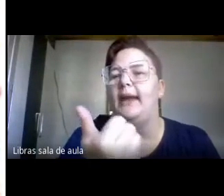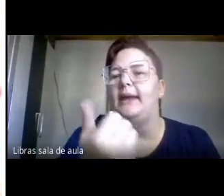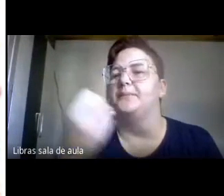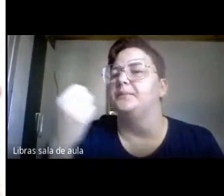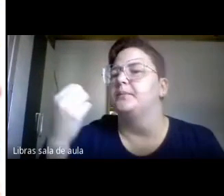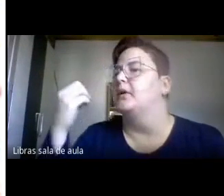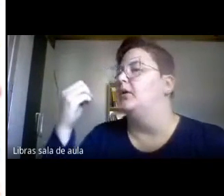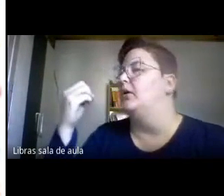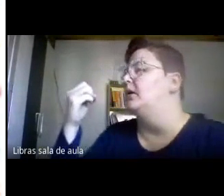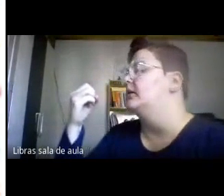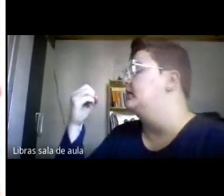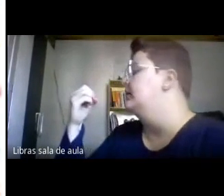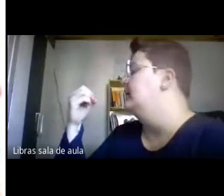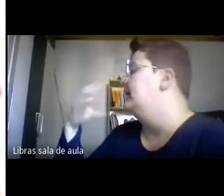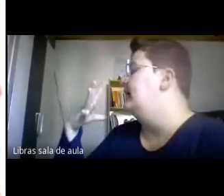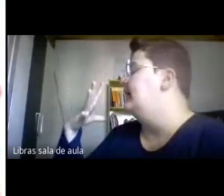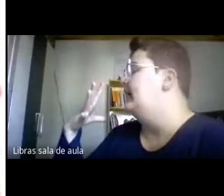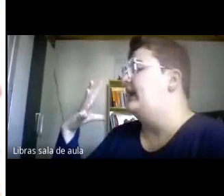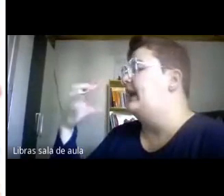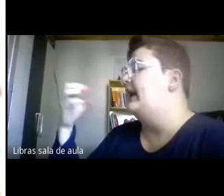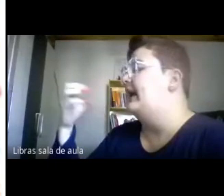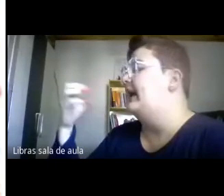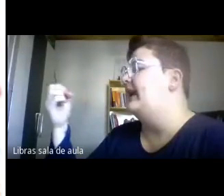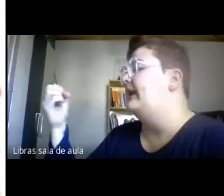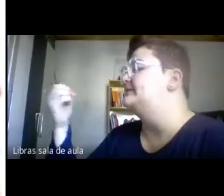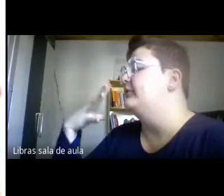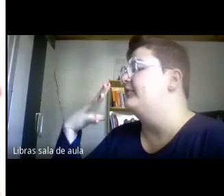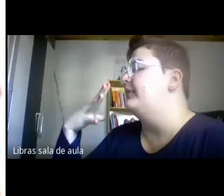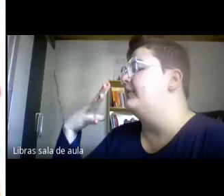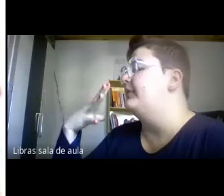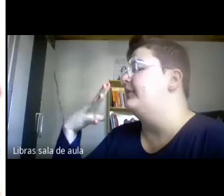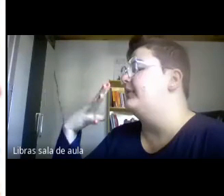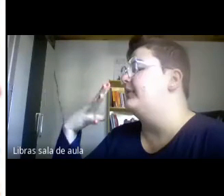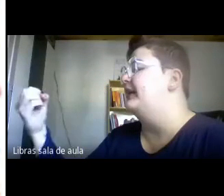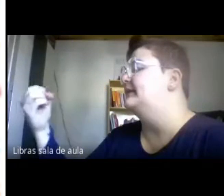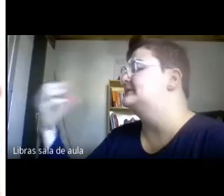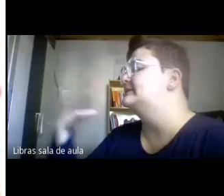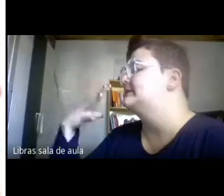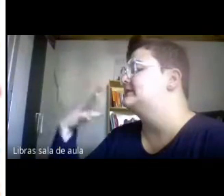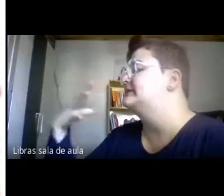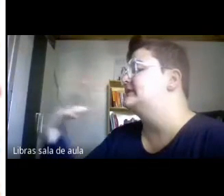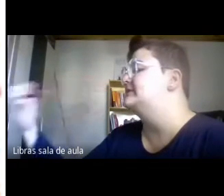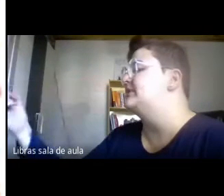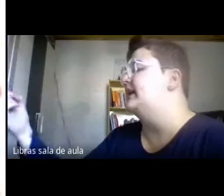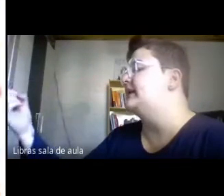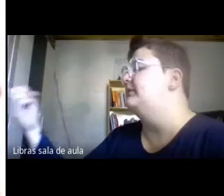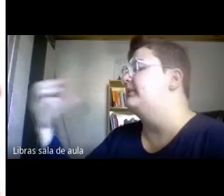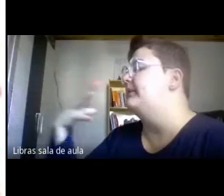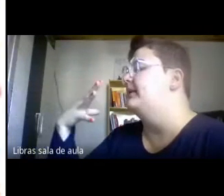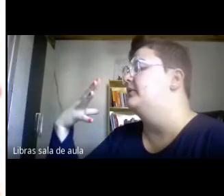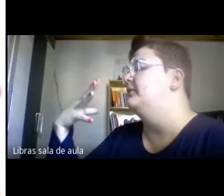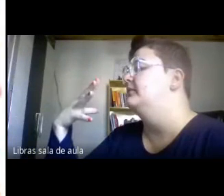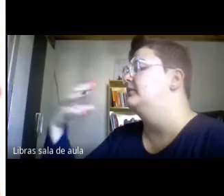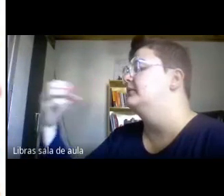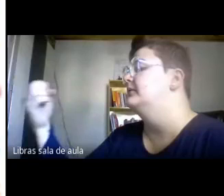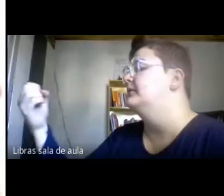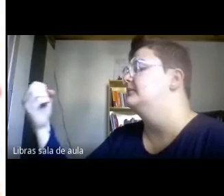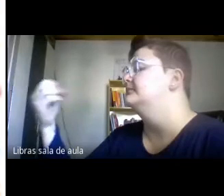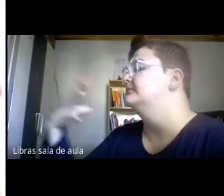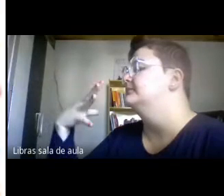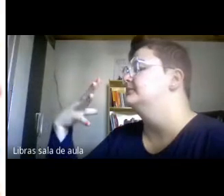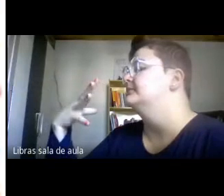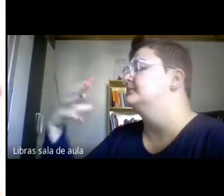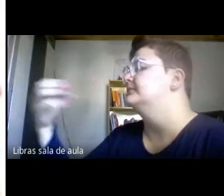tudo bem. Ó, é esse movimento que a mão faz. Vocês enxergam a minha mão?